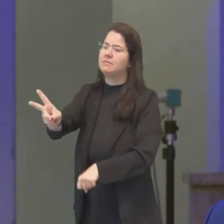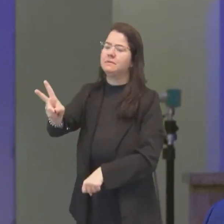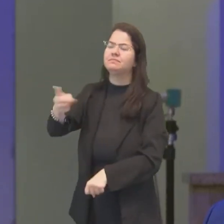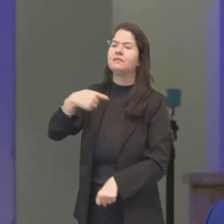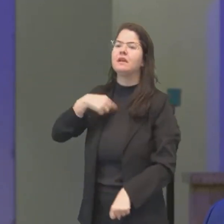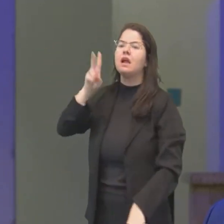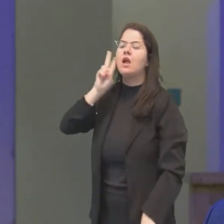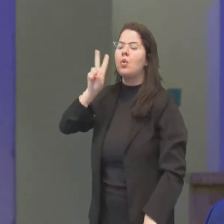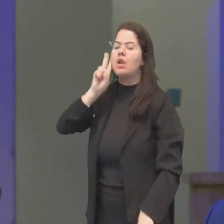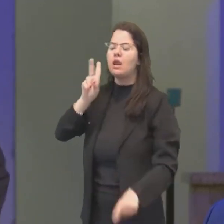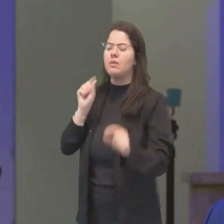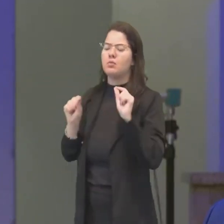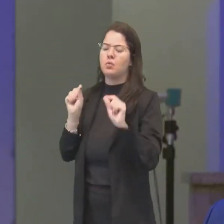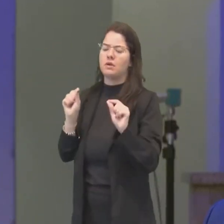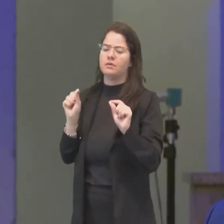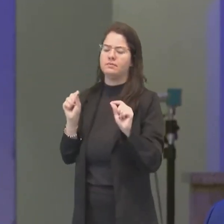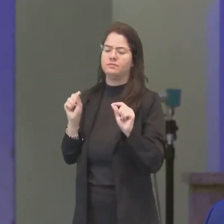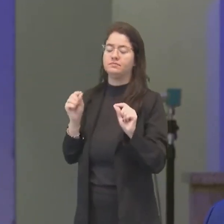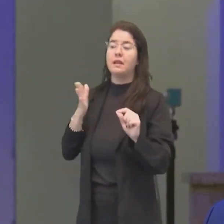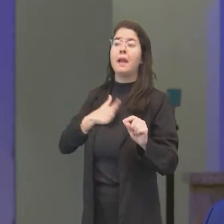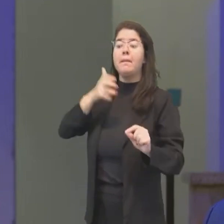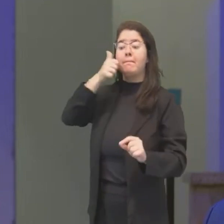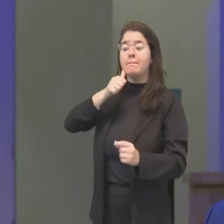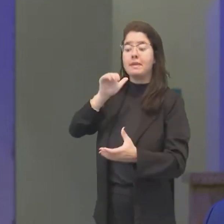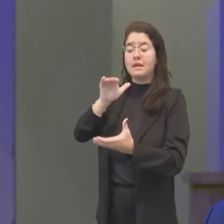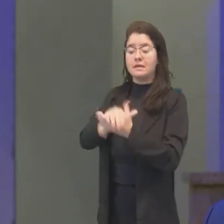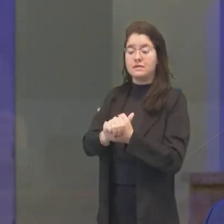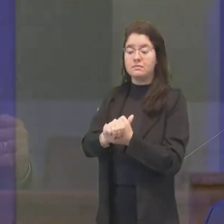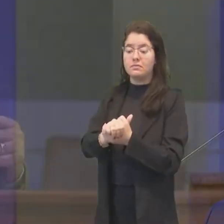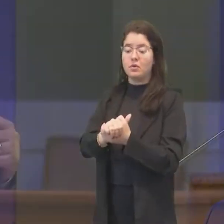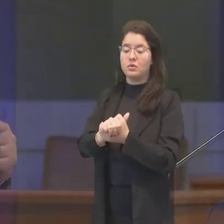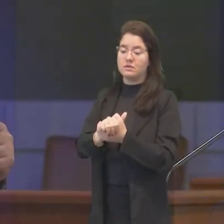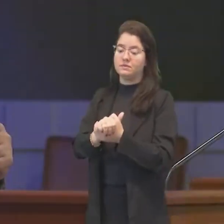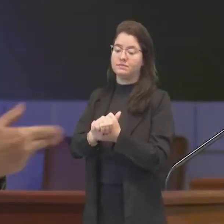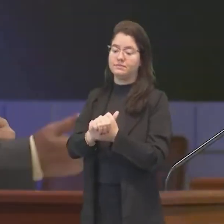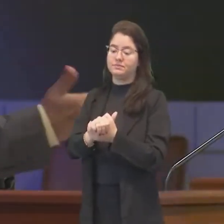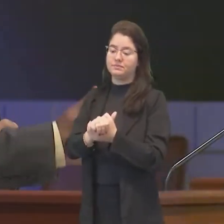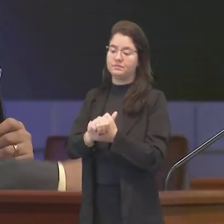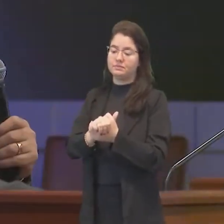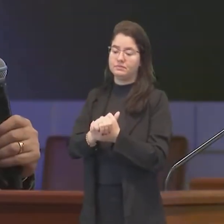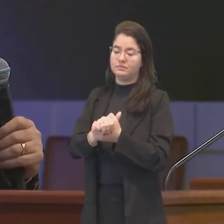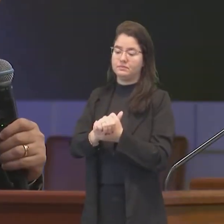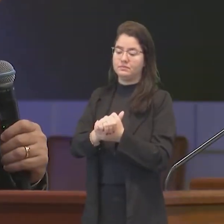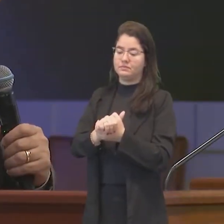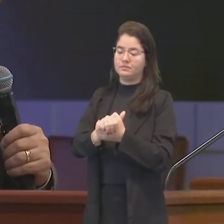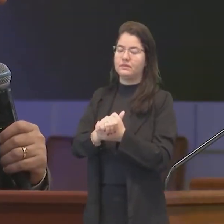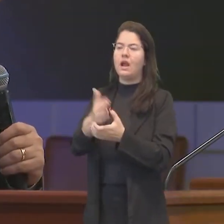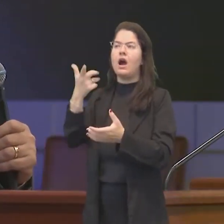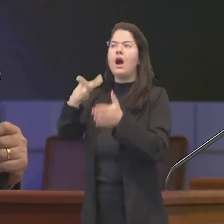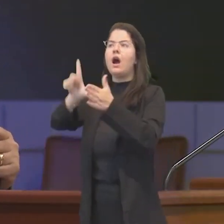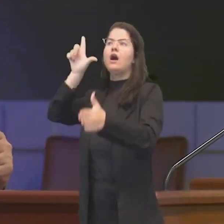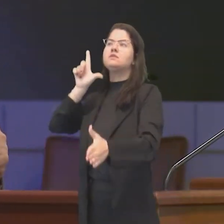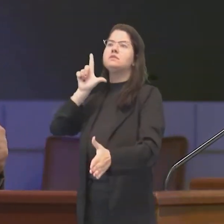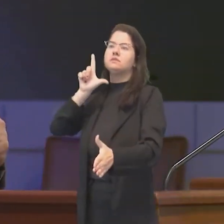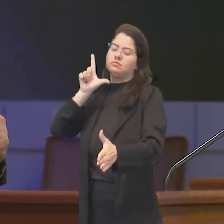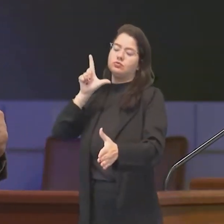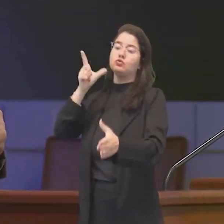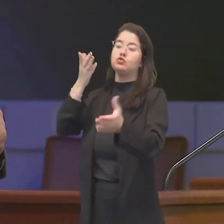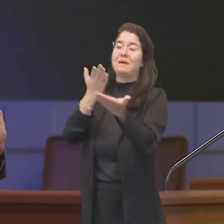vez que a minha esposa, antes dela passar num concurso, e ela